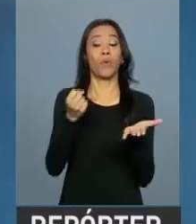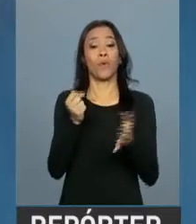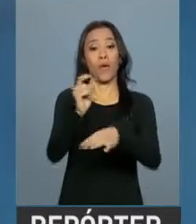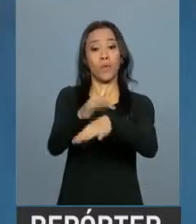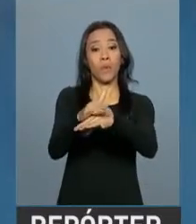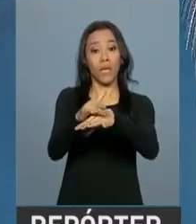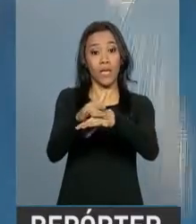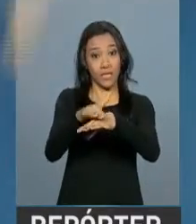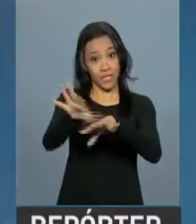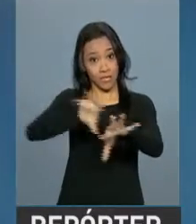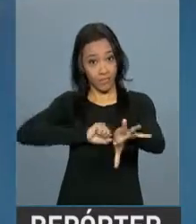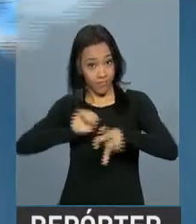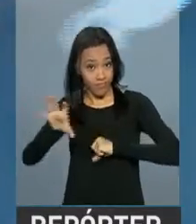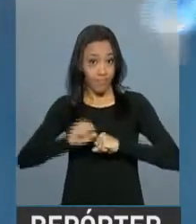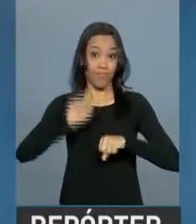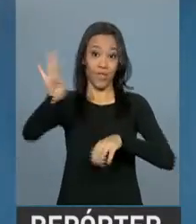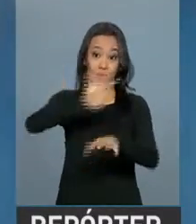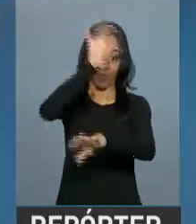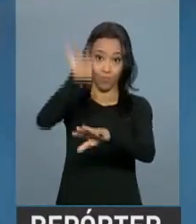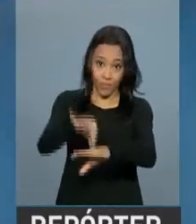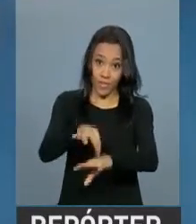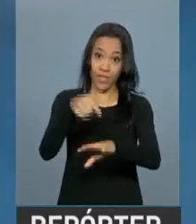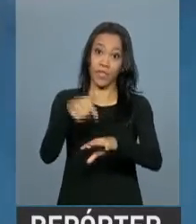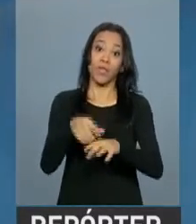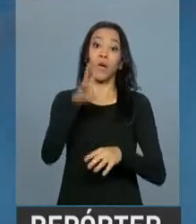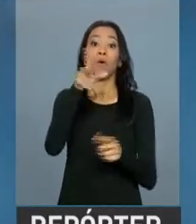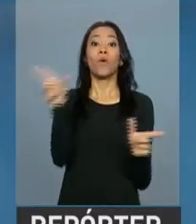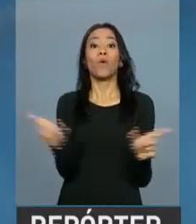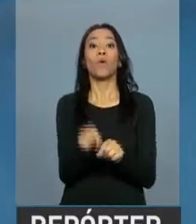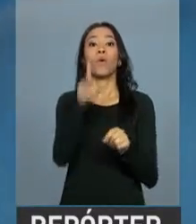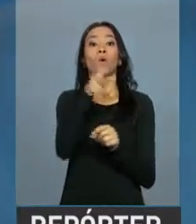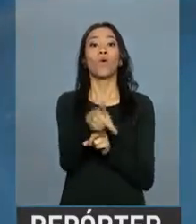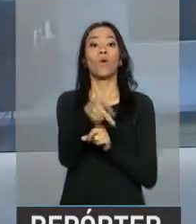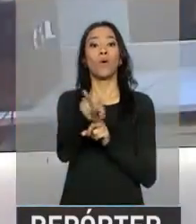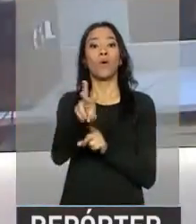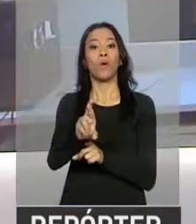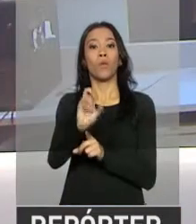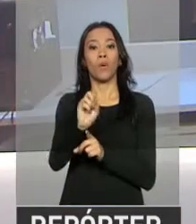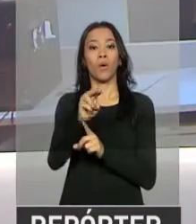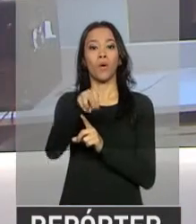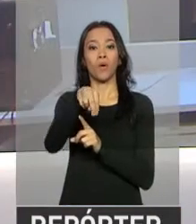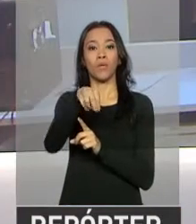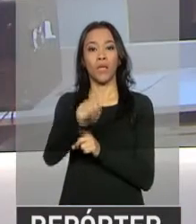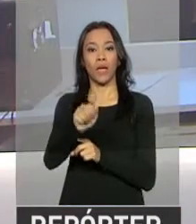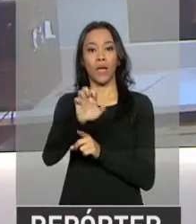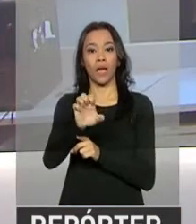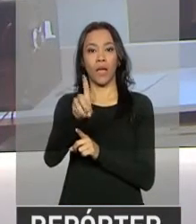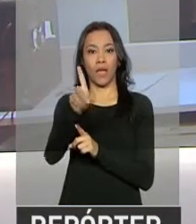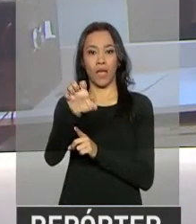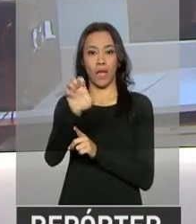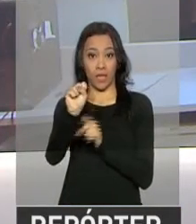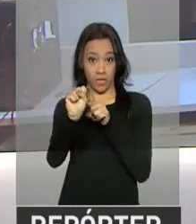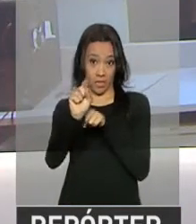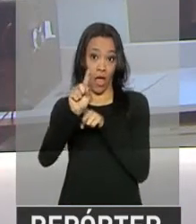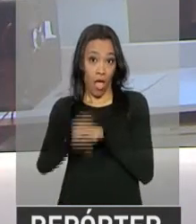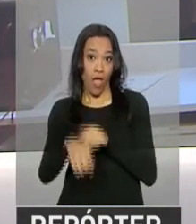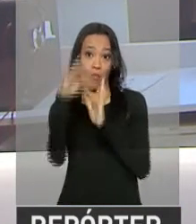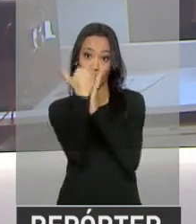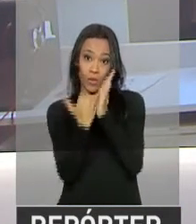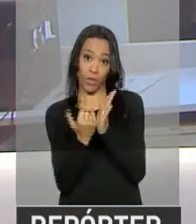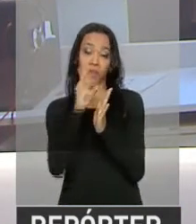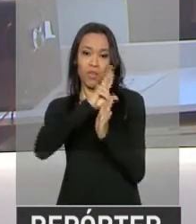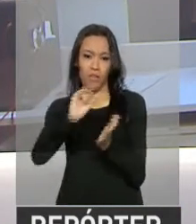transmitidas pelo aedes o prona edis que será regulamentado pelo ministério da saúde vai financiar projetos